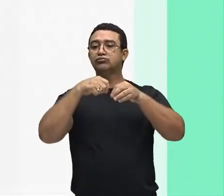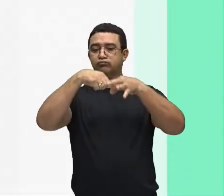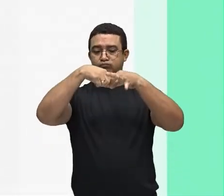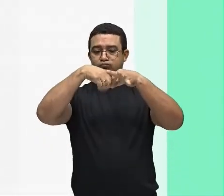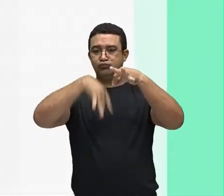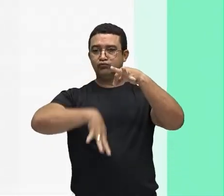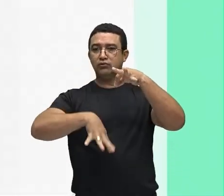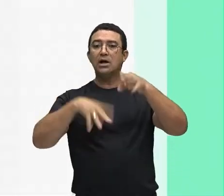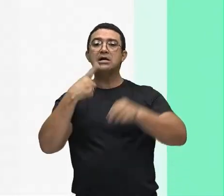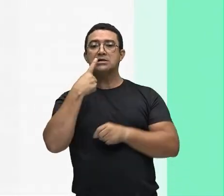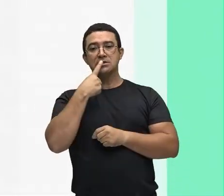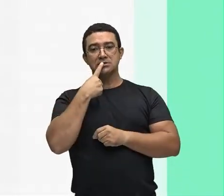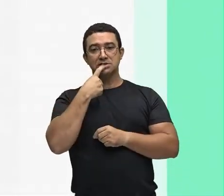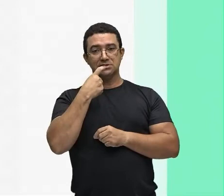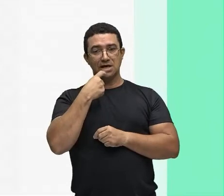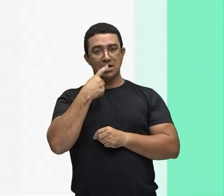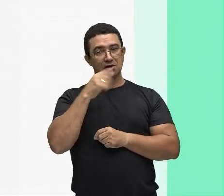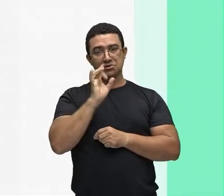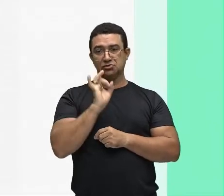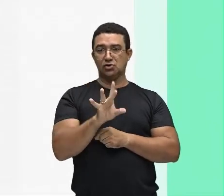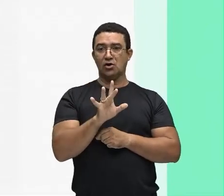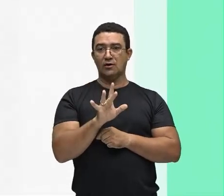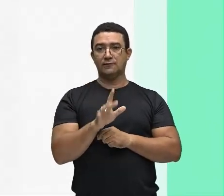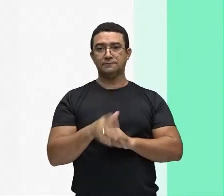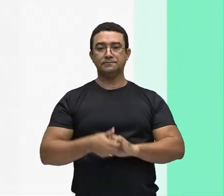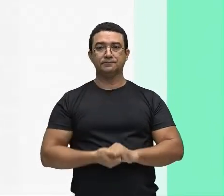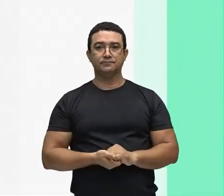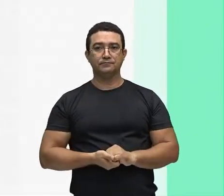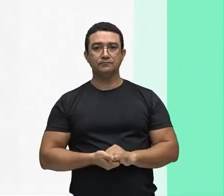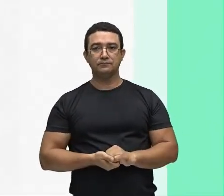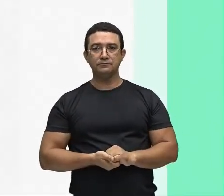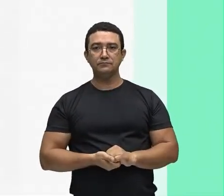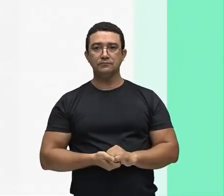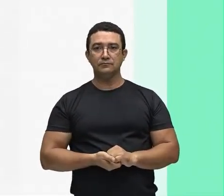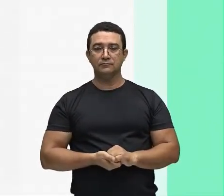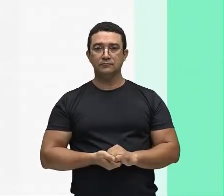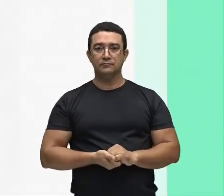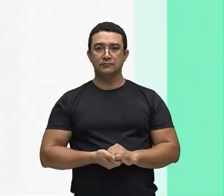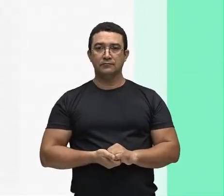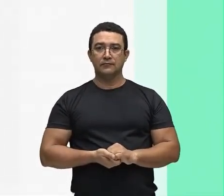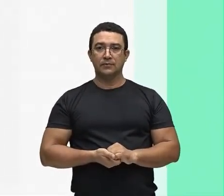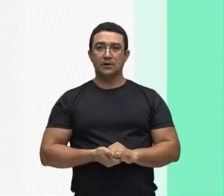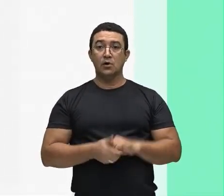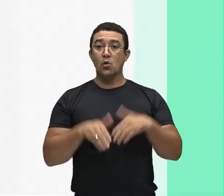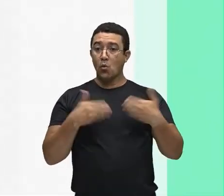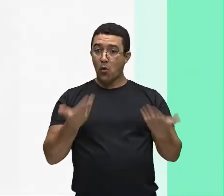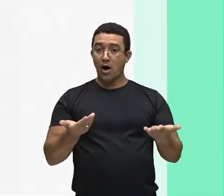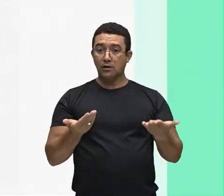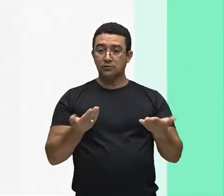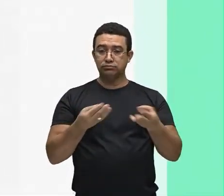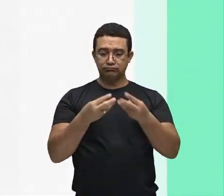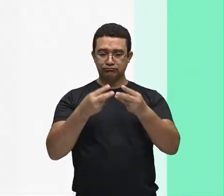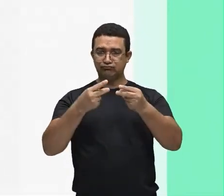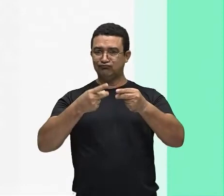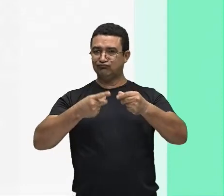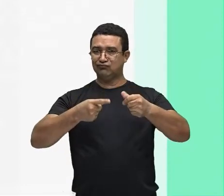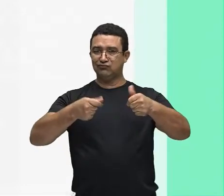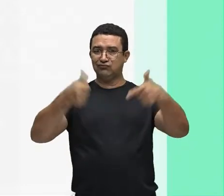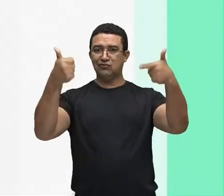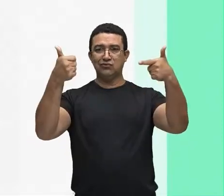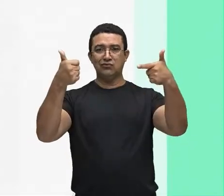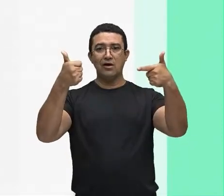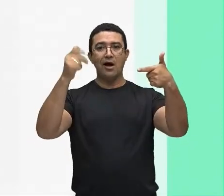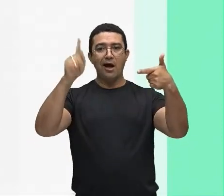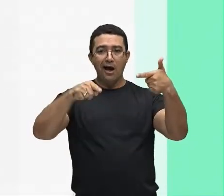receber o zigoto, mas não ocorreu fecundação, essa preparação vai se desfazer. E quando se desfaz na forma